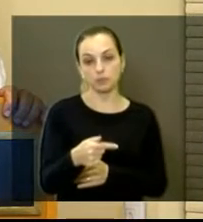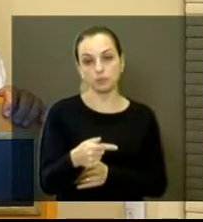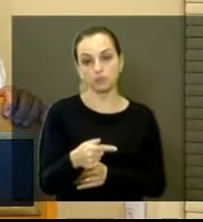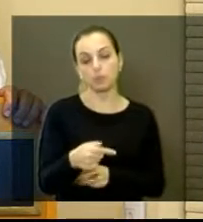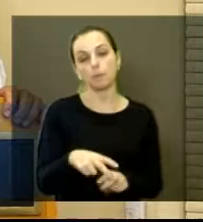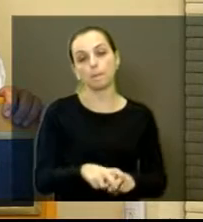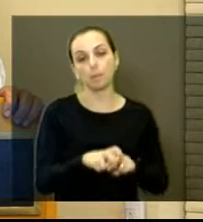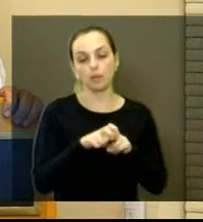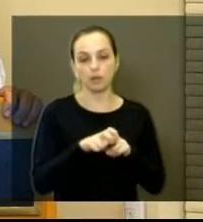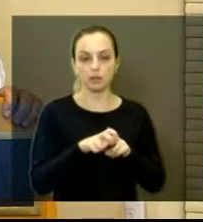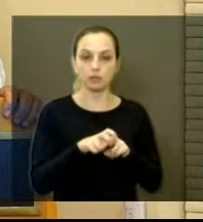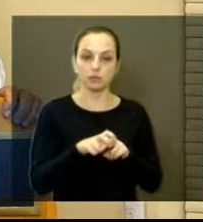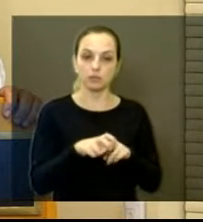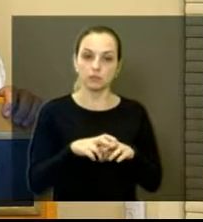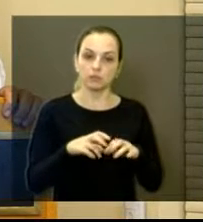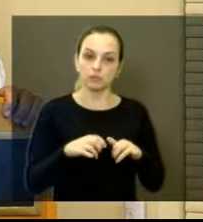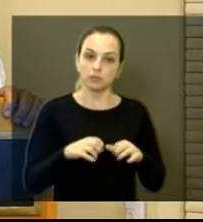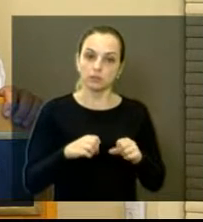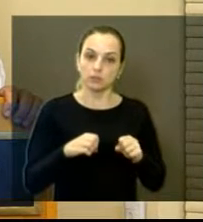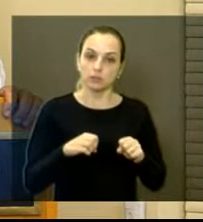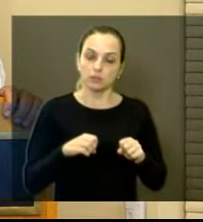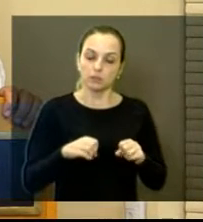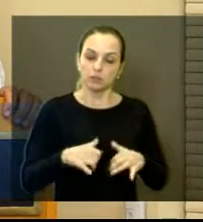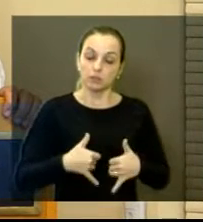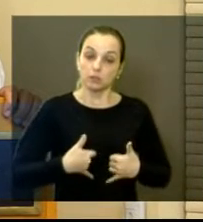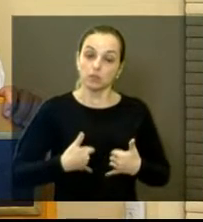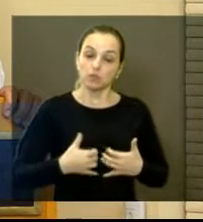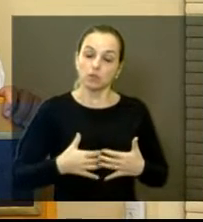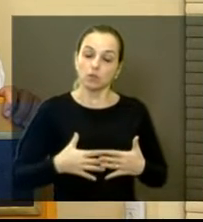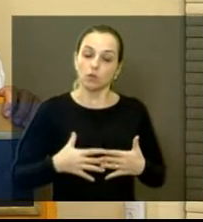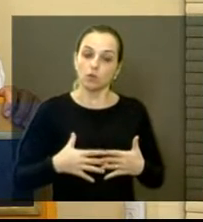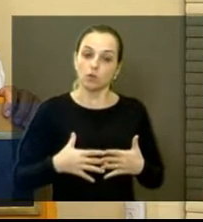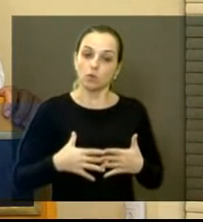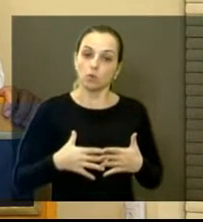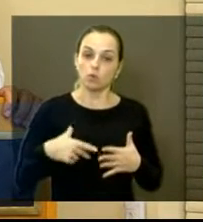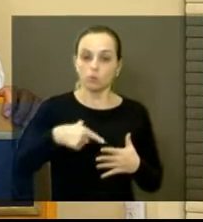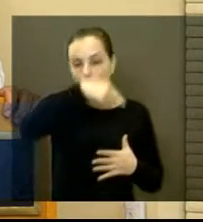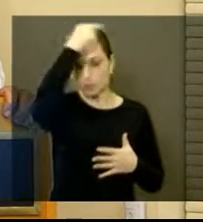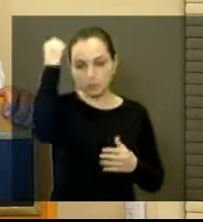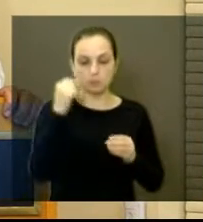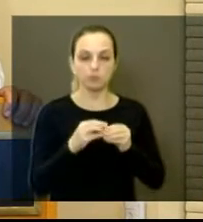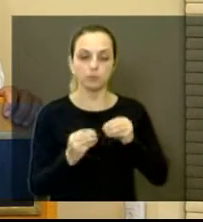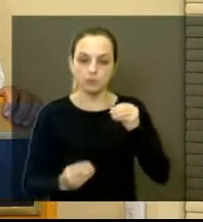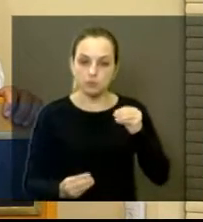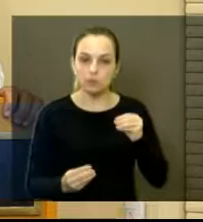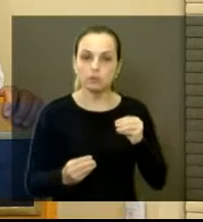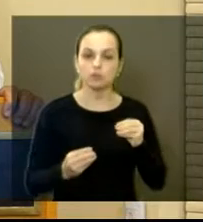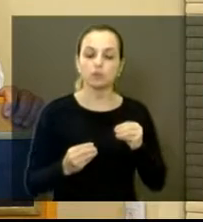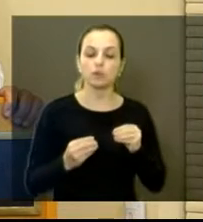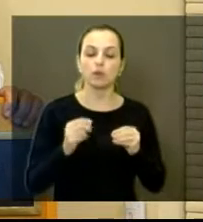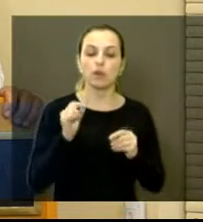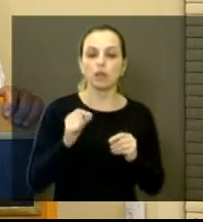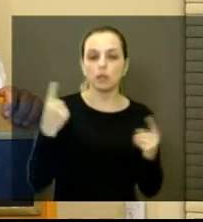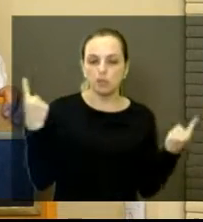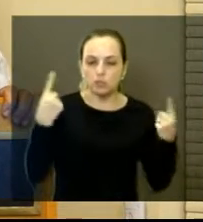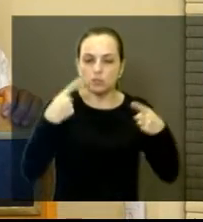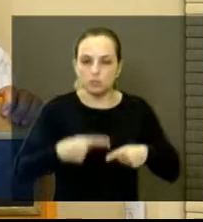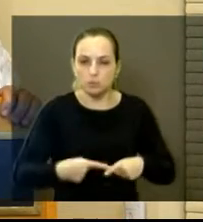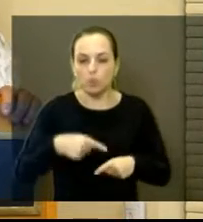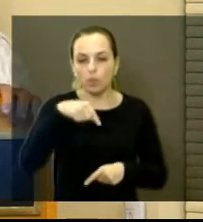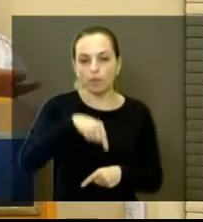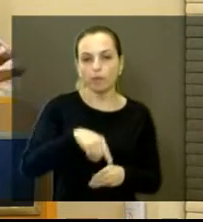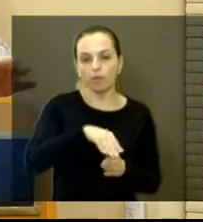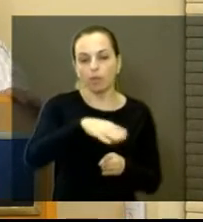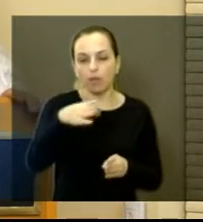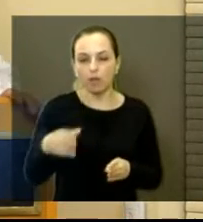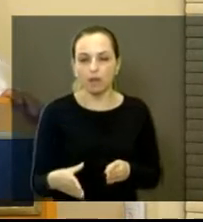por inspiração do Espírito Santo, essa frase cai bem nessa disputa que hoje se está dando aqui,